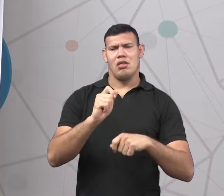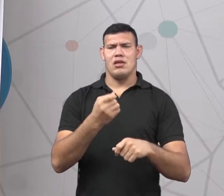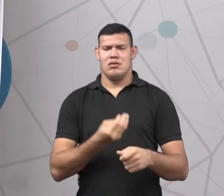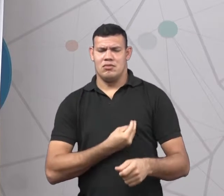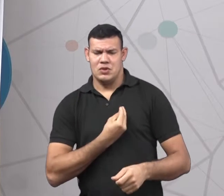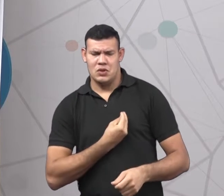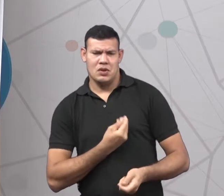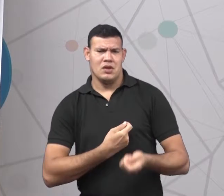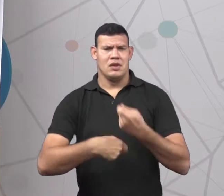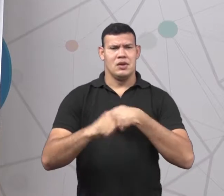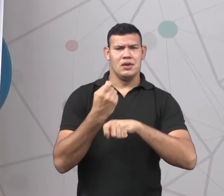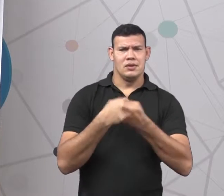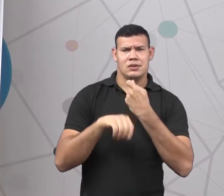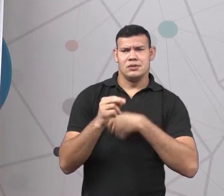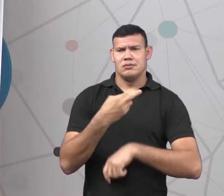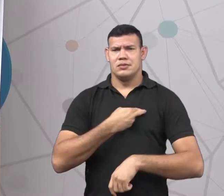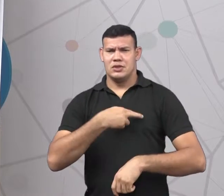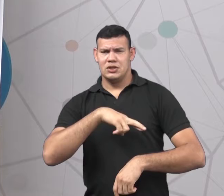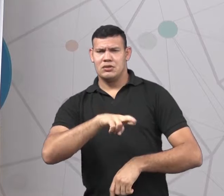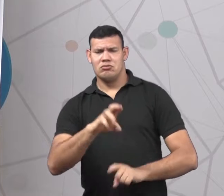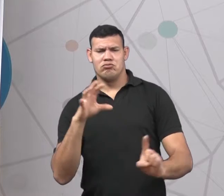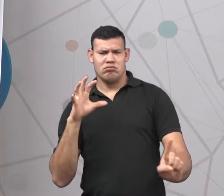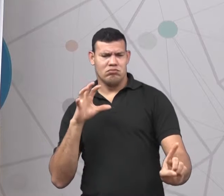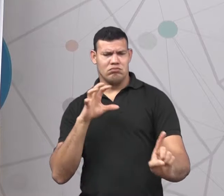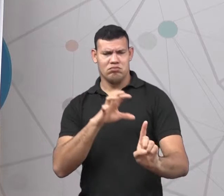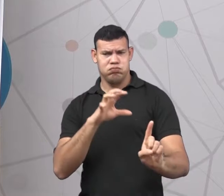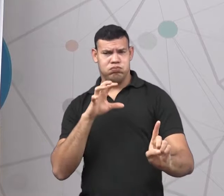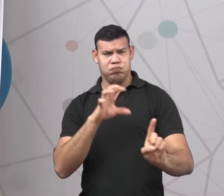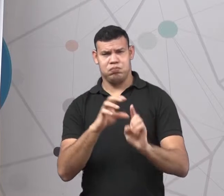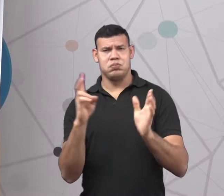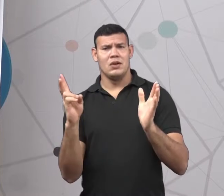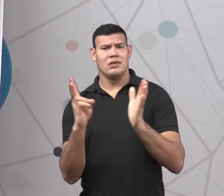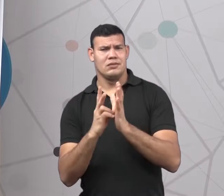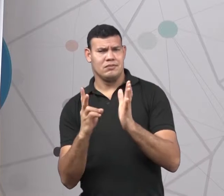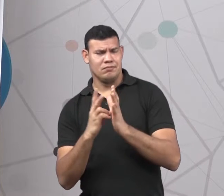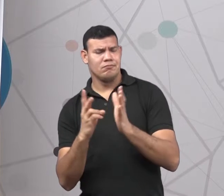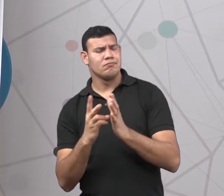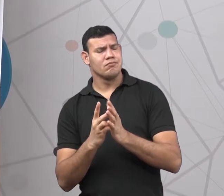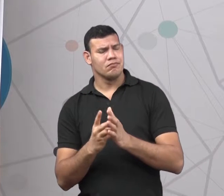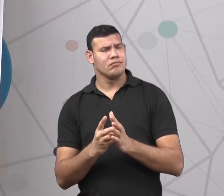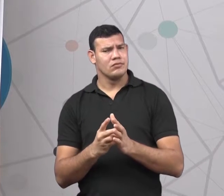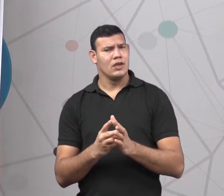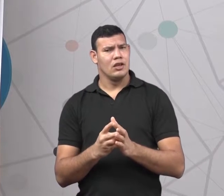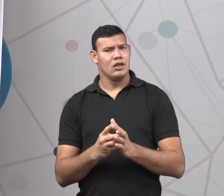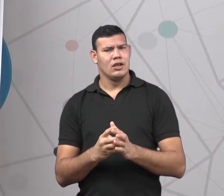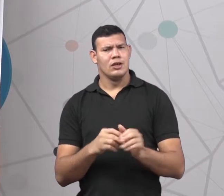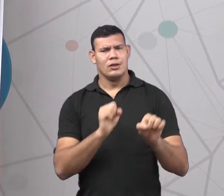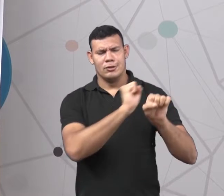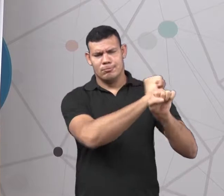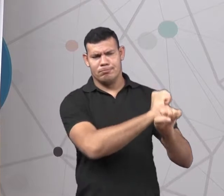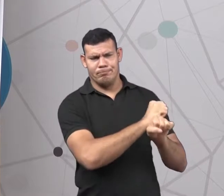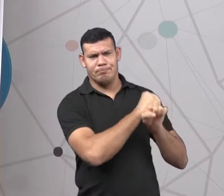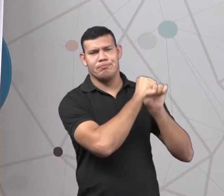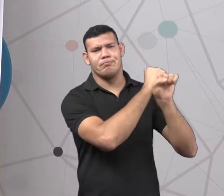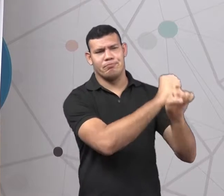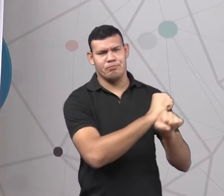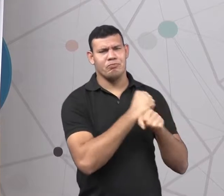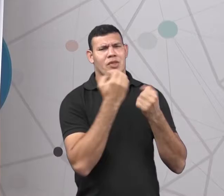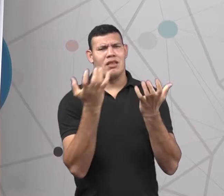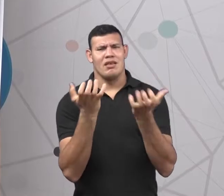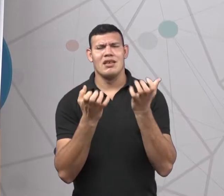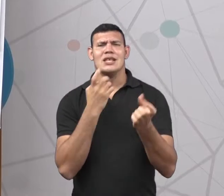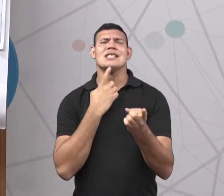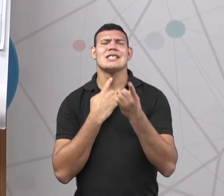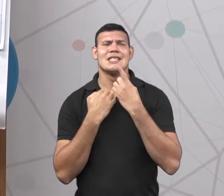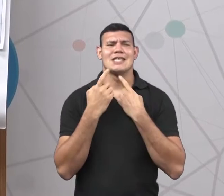de religião, e quiseram impor isso aos índios. Também quiseram escravizar os indígenas, só que